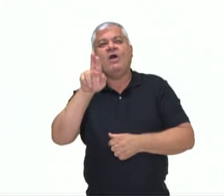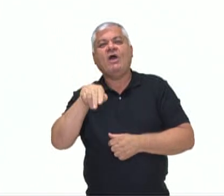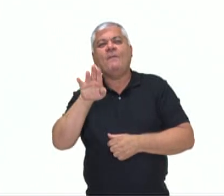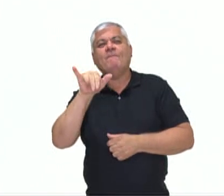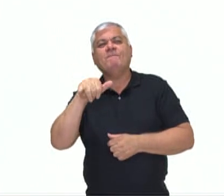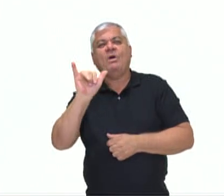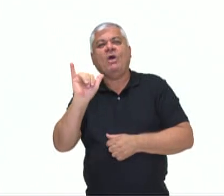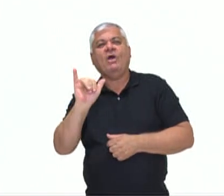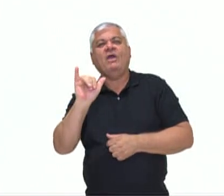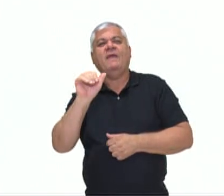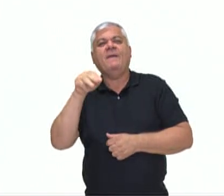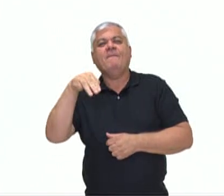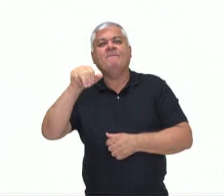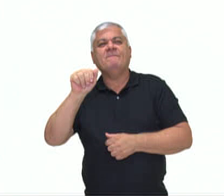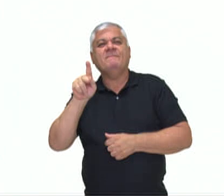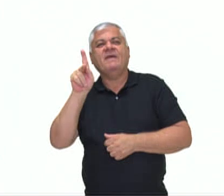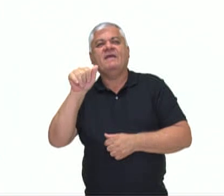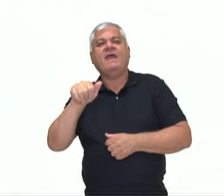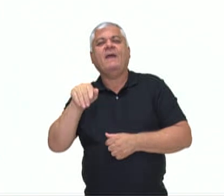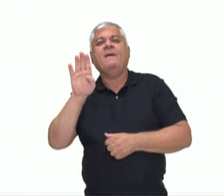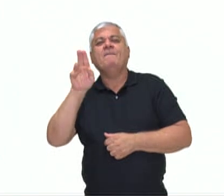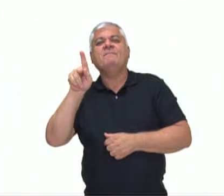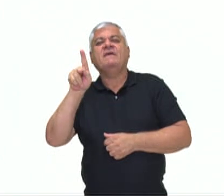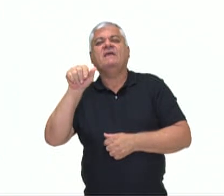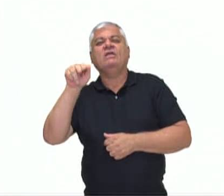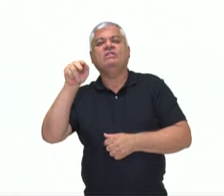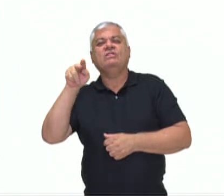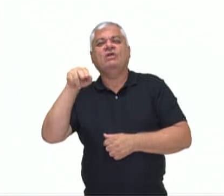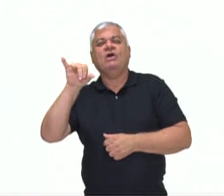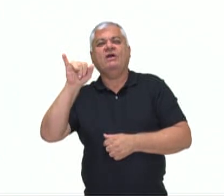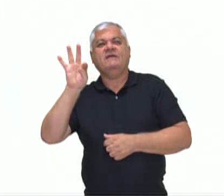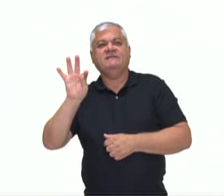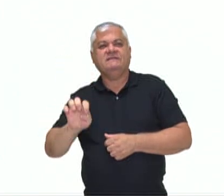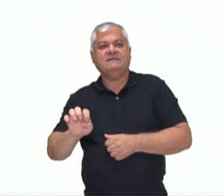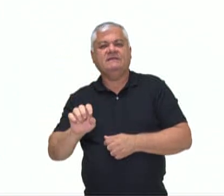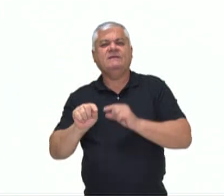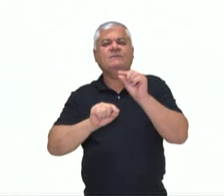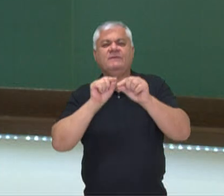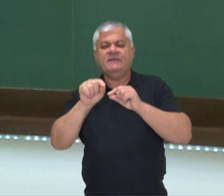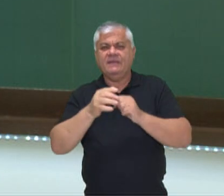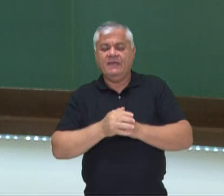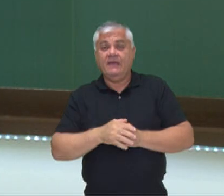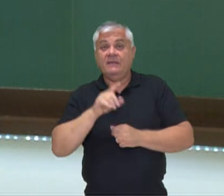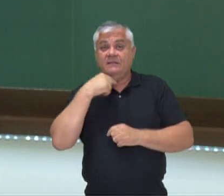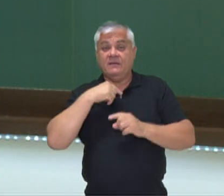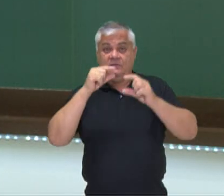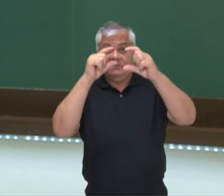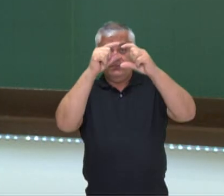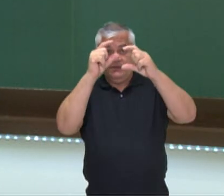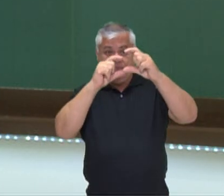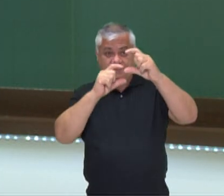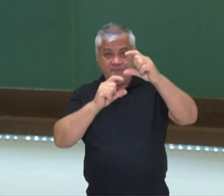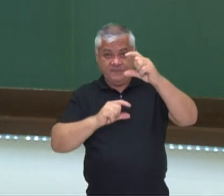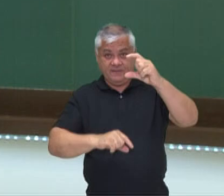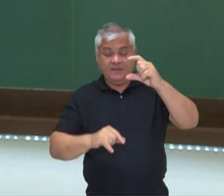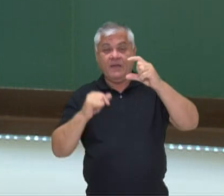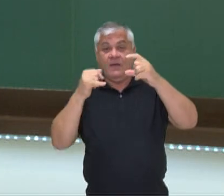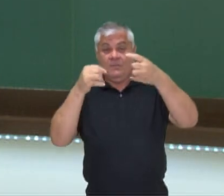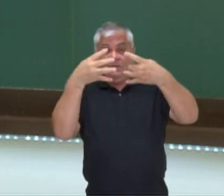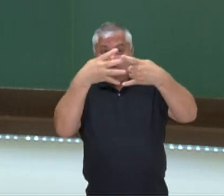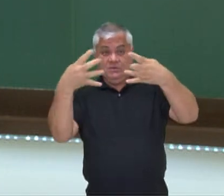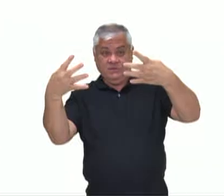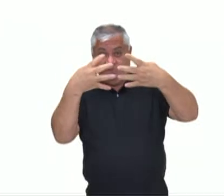a sentence from the lyrics. Você vai selecionar uma sentença específica na letra de